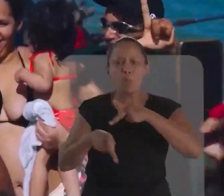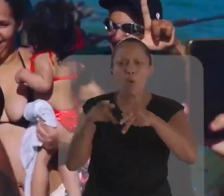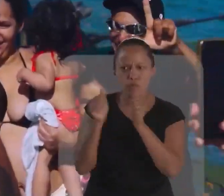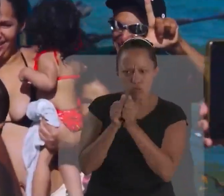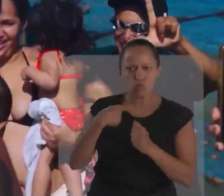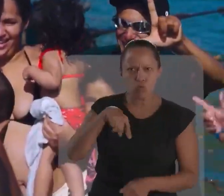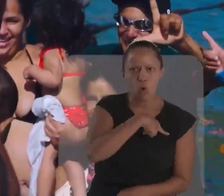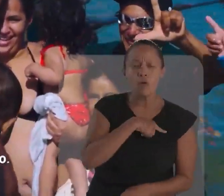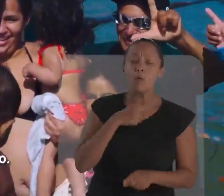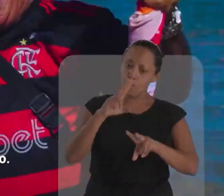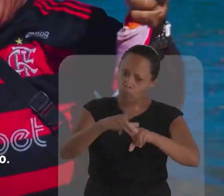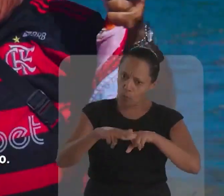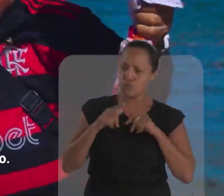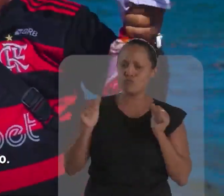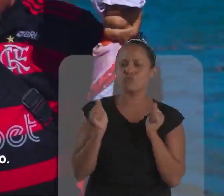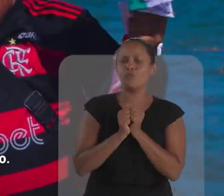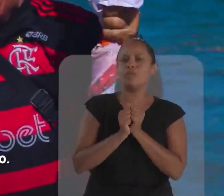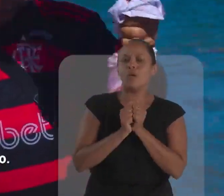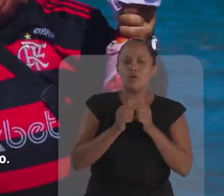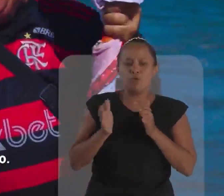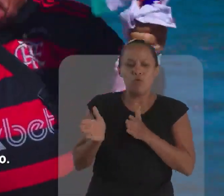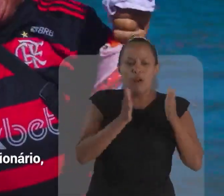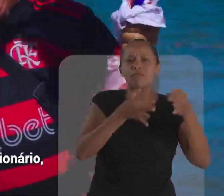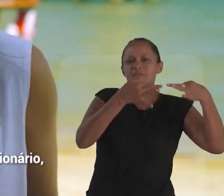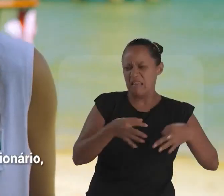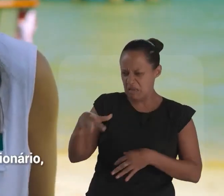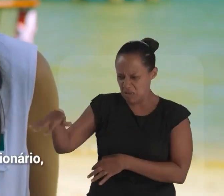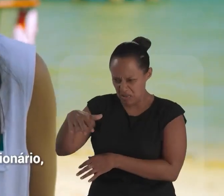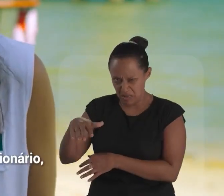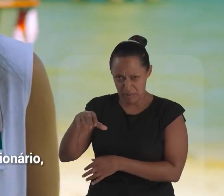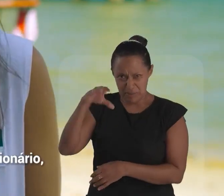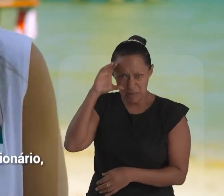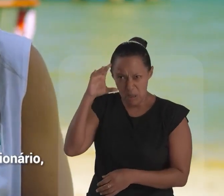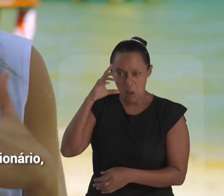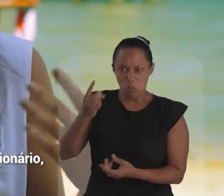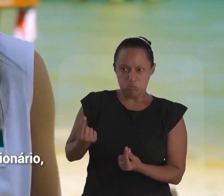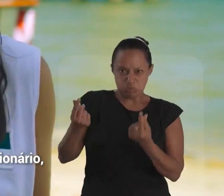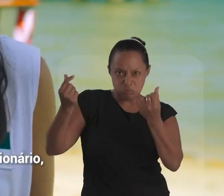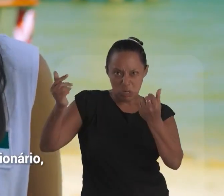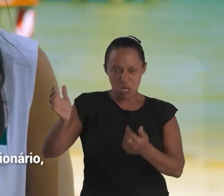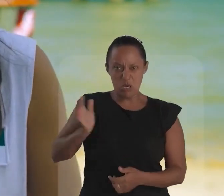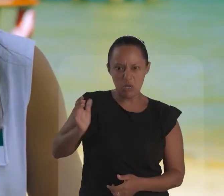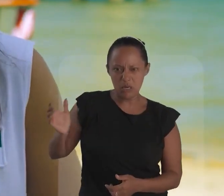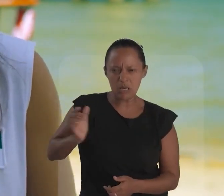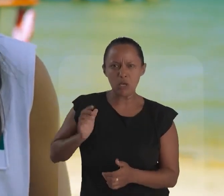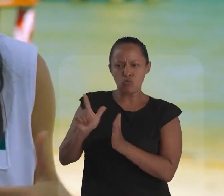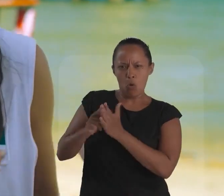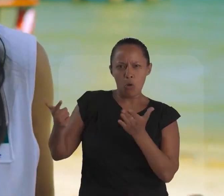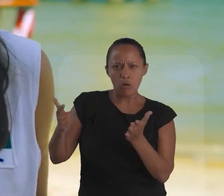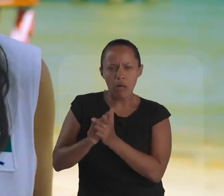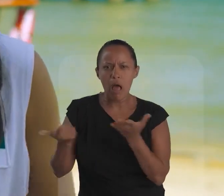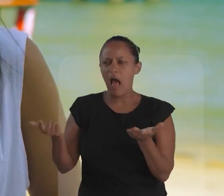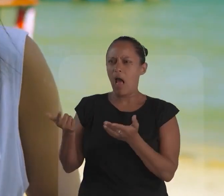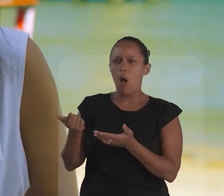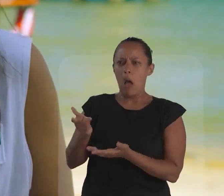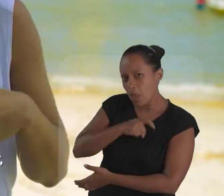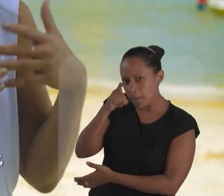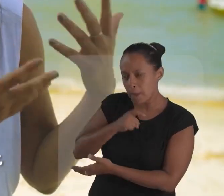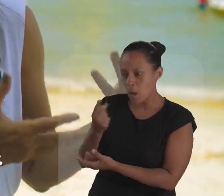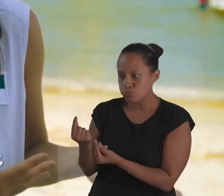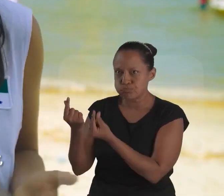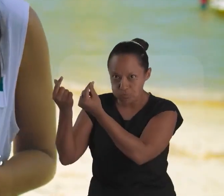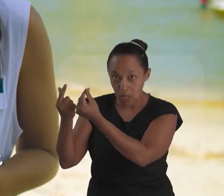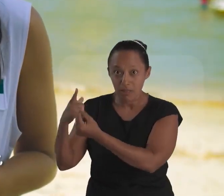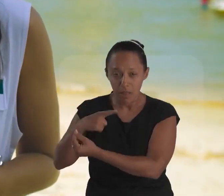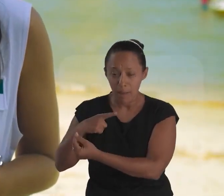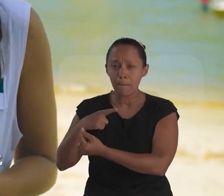Se o povo tá com a gente, é porque a gente tá do lado certo. O outro lado pode ter um candidato milionário, jornal, rádio a seu serviço, tem